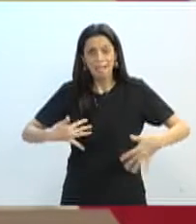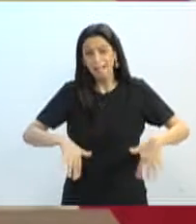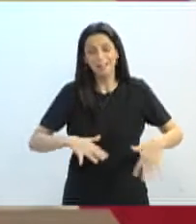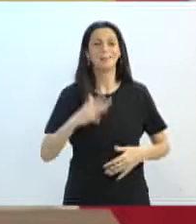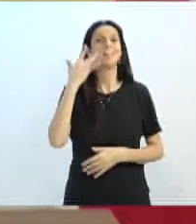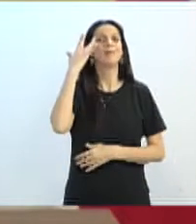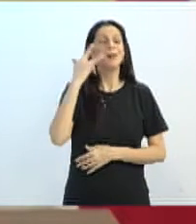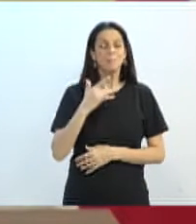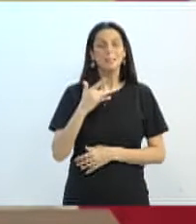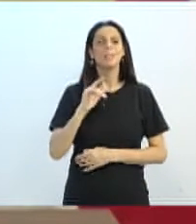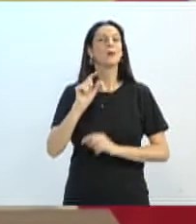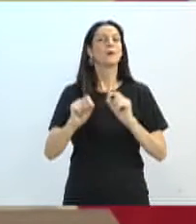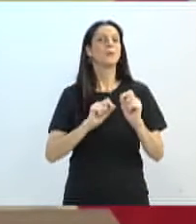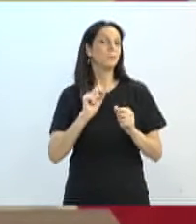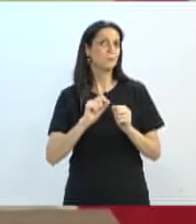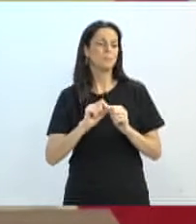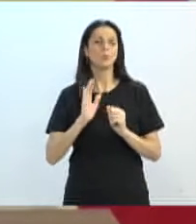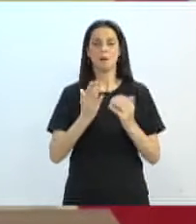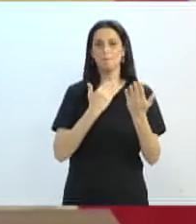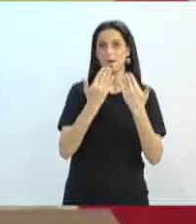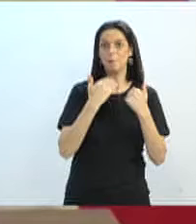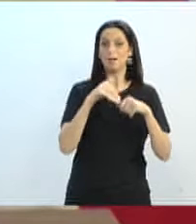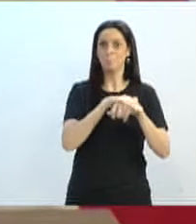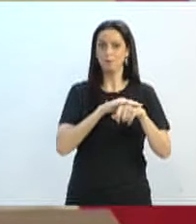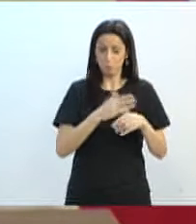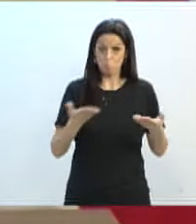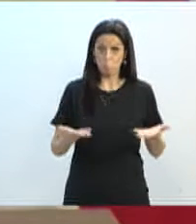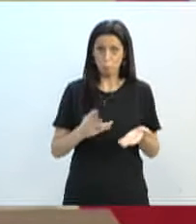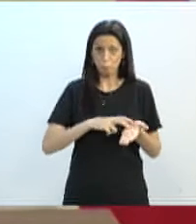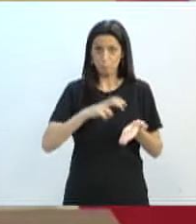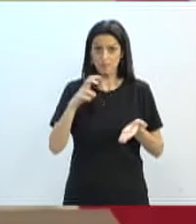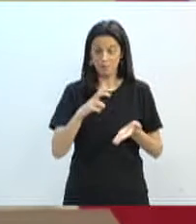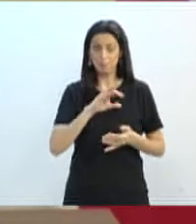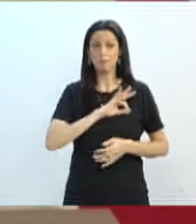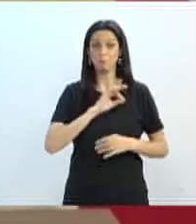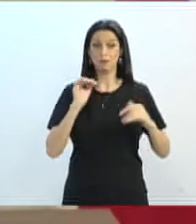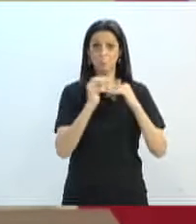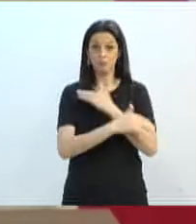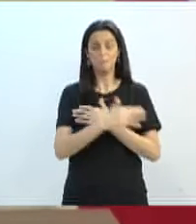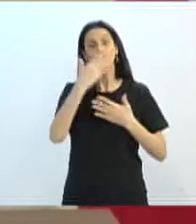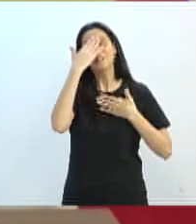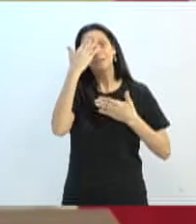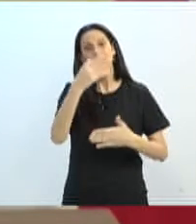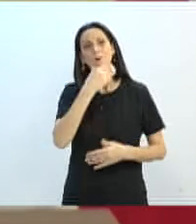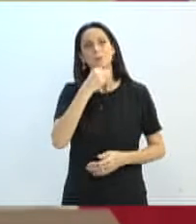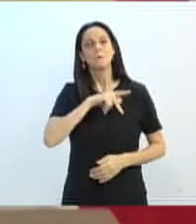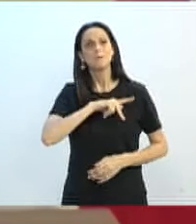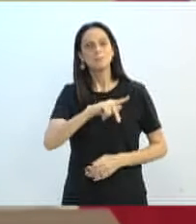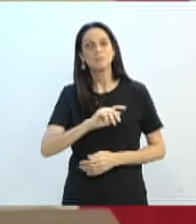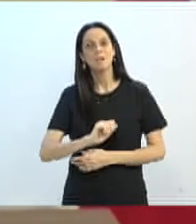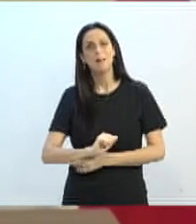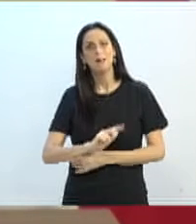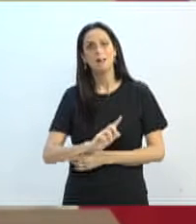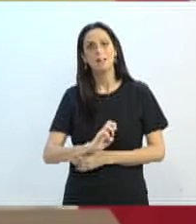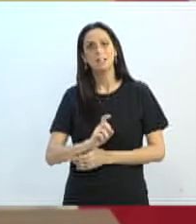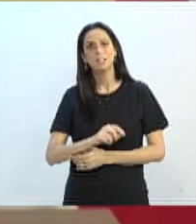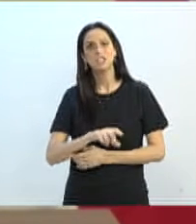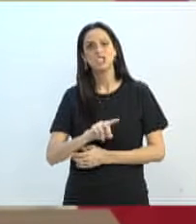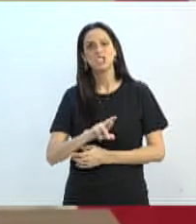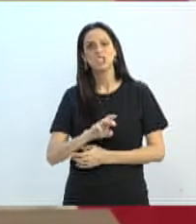amanhã, com essa conversa que nós tivemos hoje, agradecer o presidente Alexandre Fernandes,